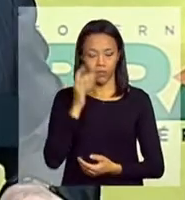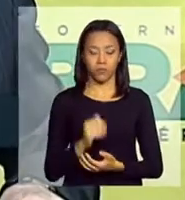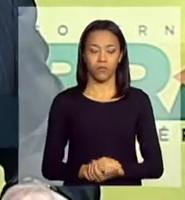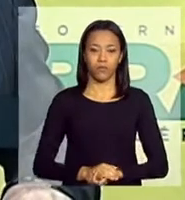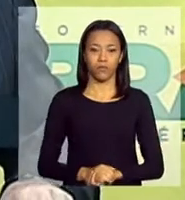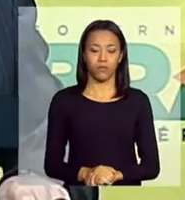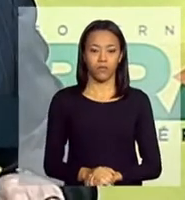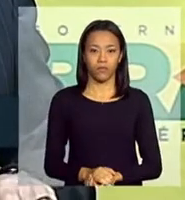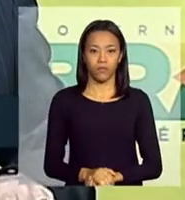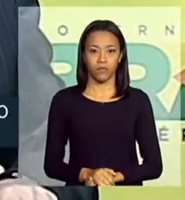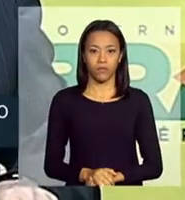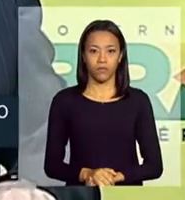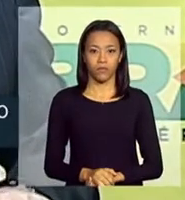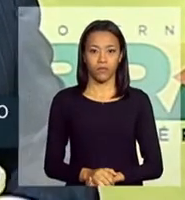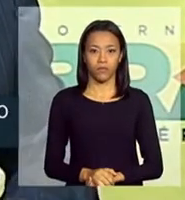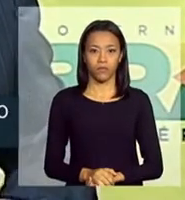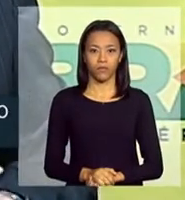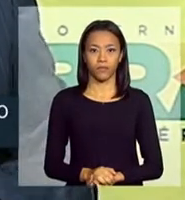Ah tá